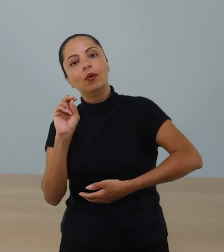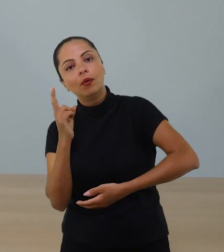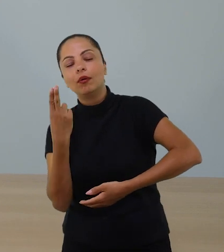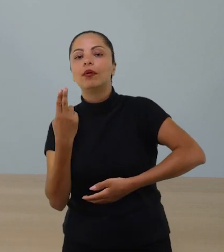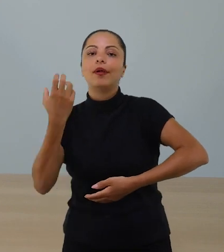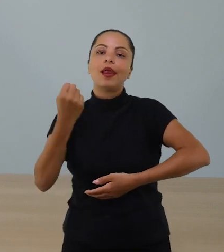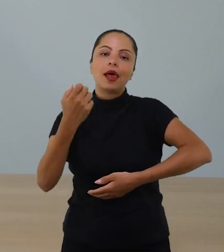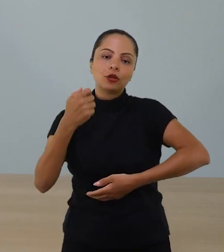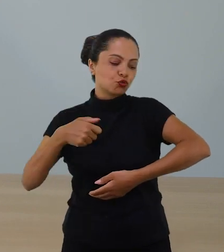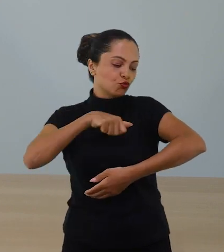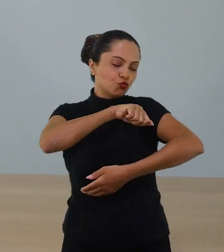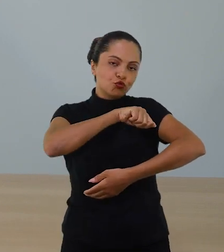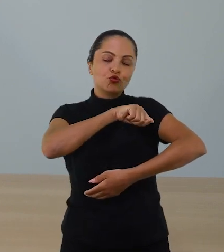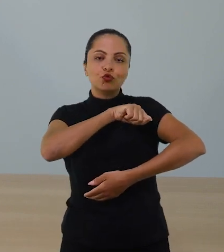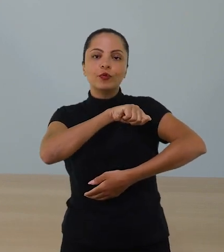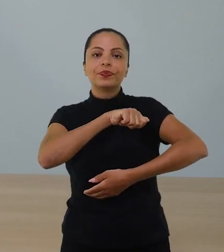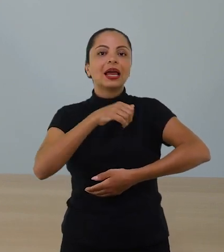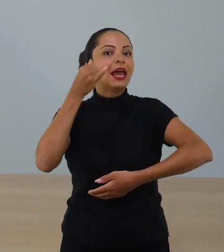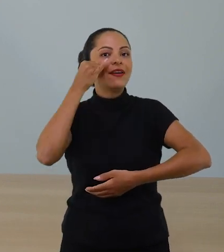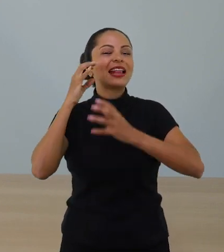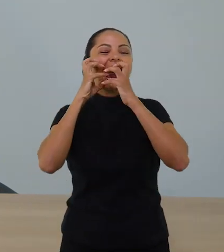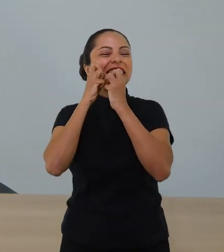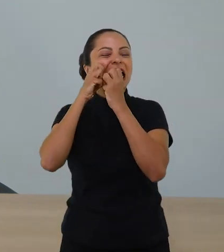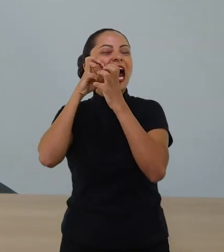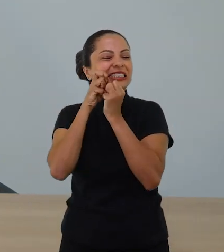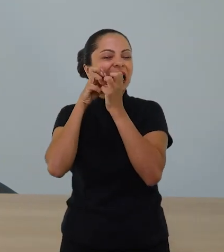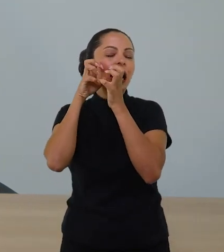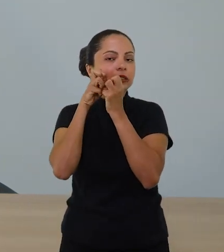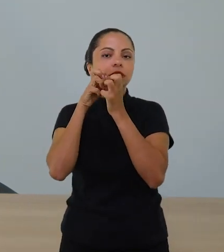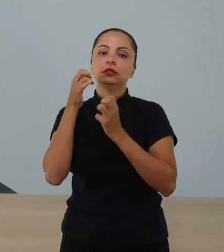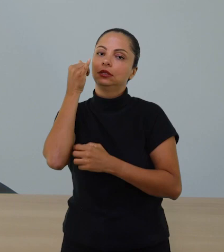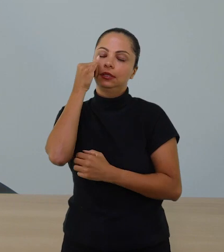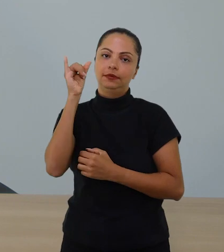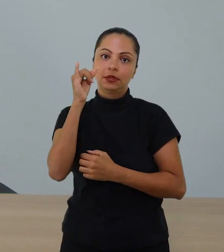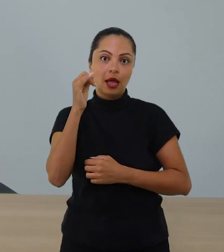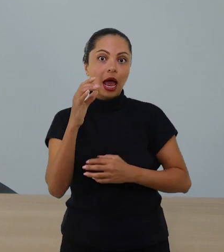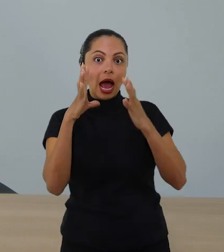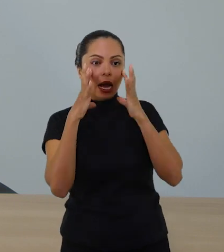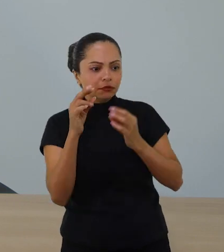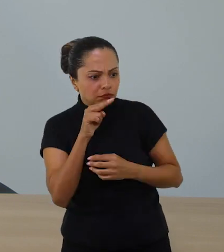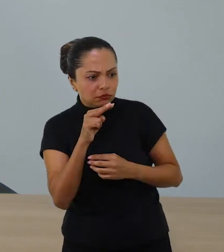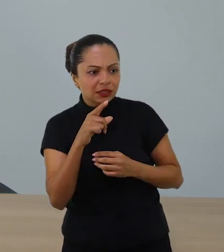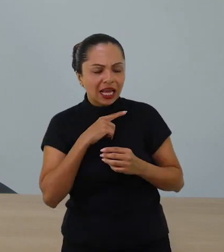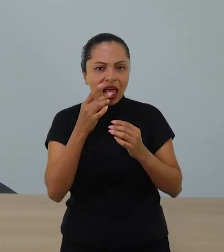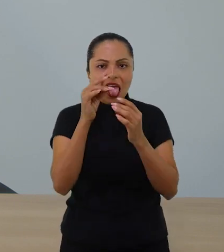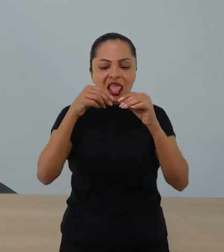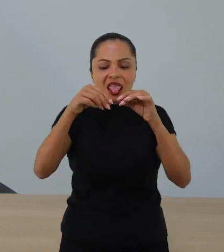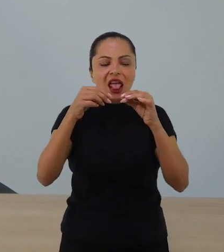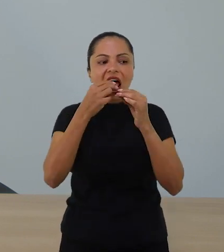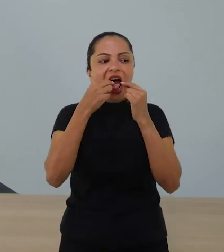engula a mistura com facilidade e sem mastigar os grânulos. Verifique se algum grânulo permaneceu na boca da